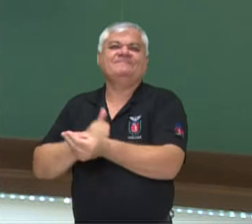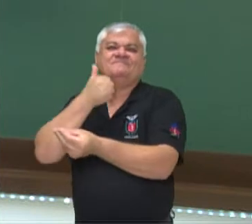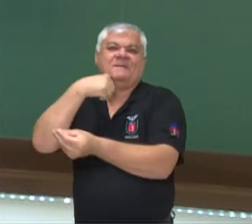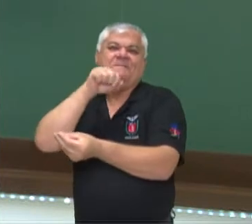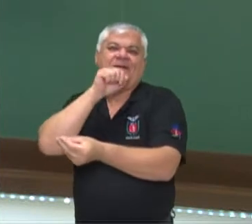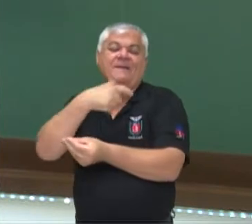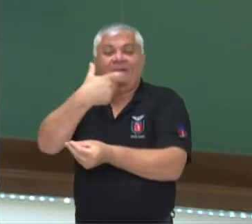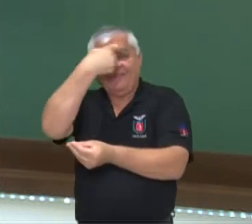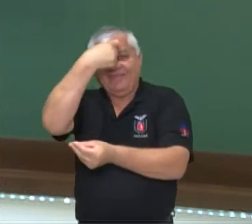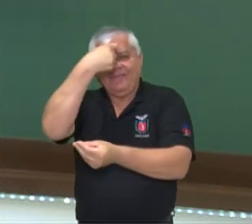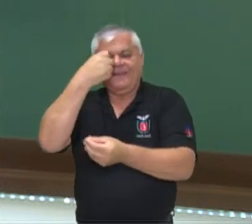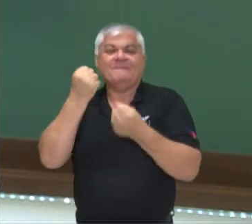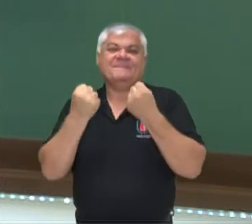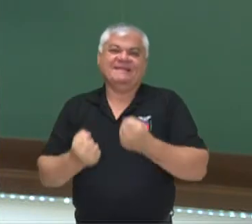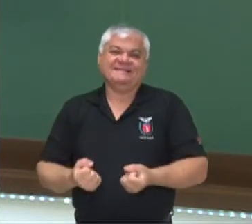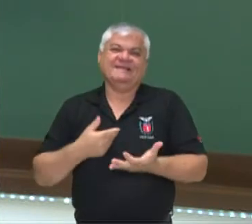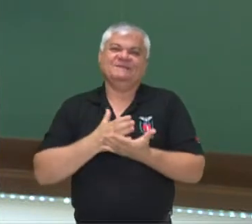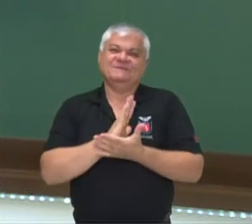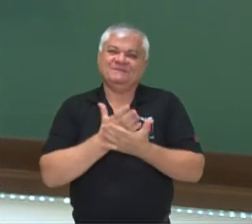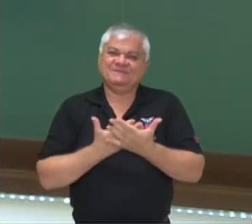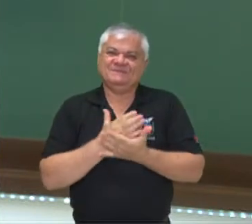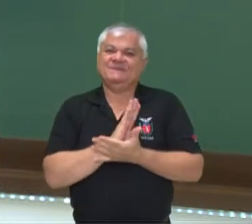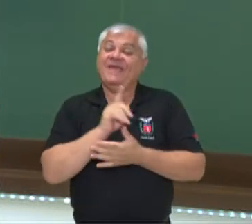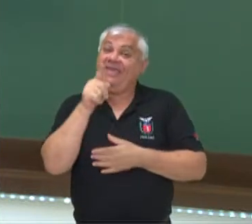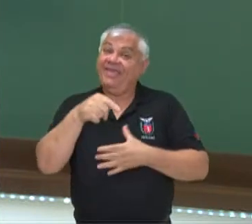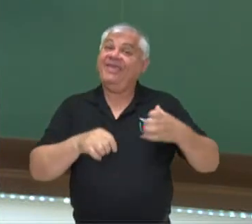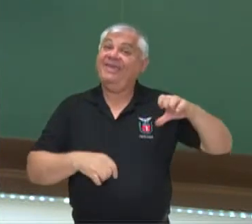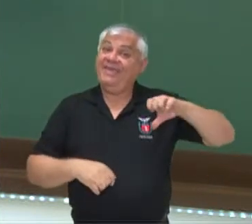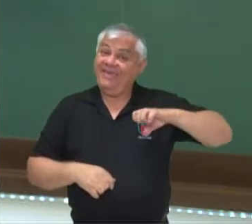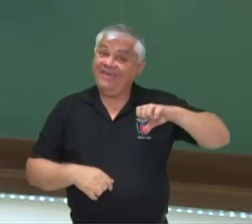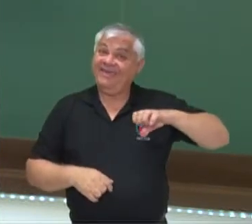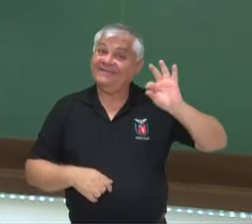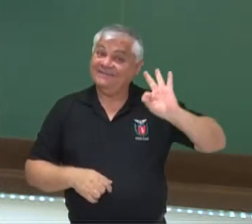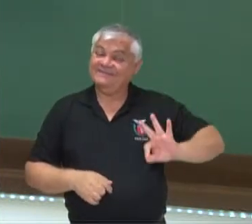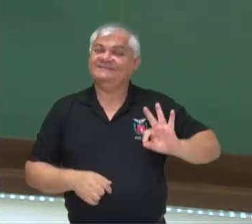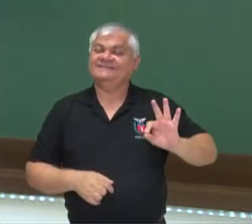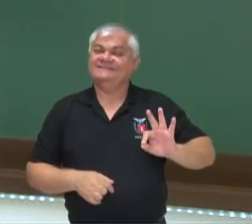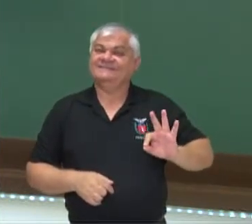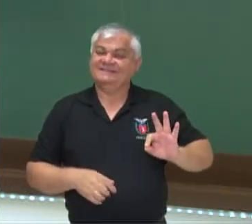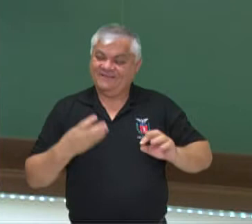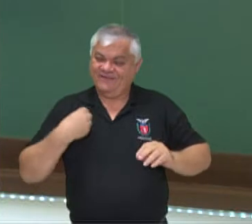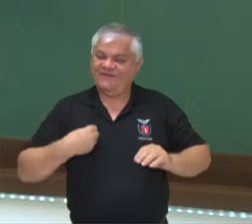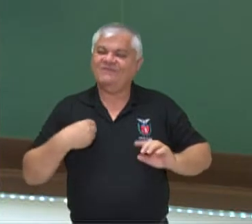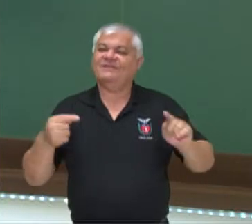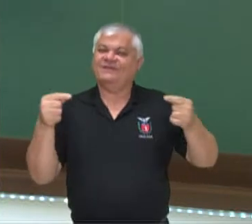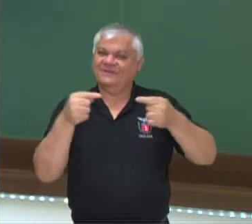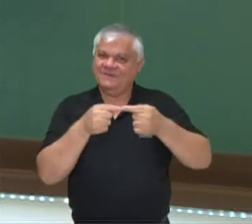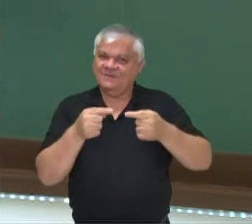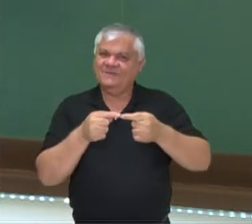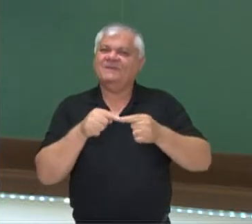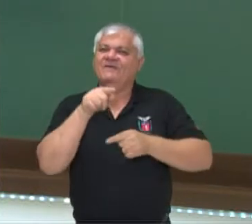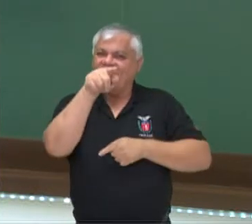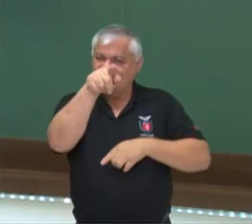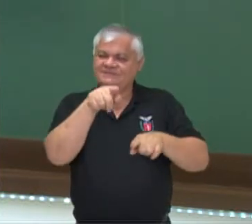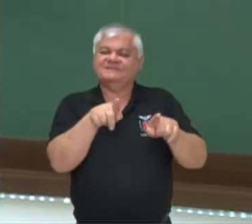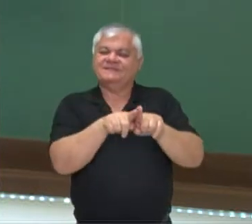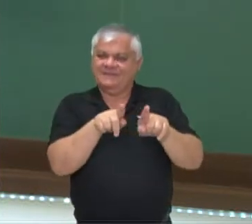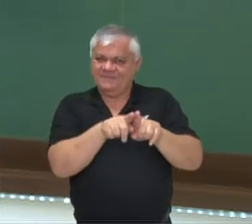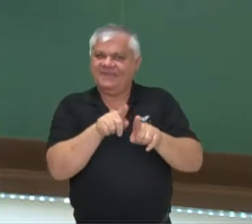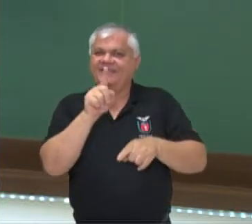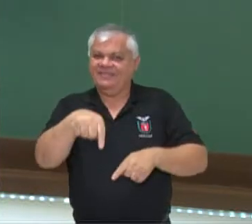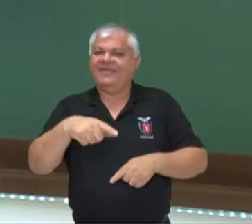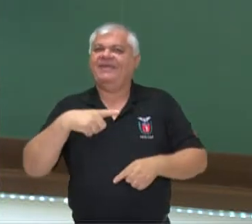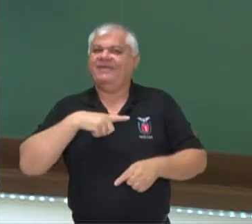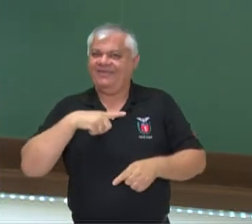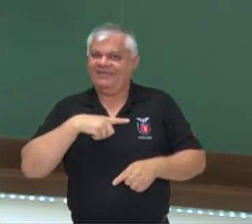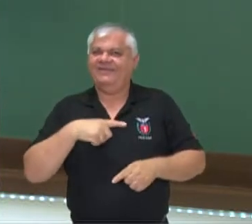era errado, né? Então ela teve aí uma atitude ética, uma atitude que a gente deve ter no nosso dia a dia. Eu tenho certeza que vocês também têm